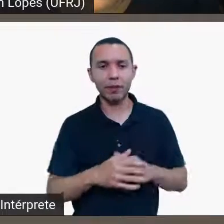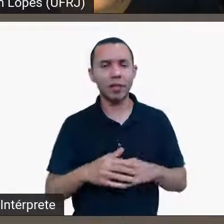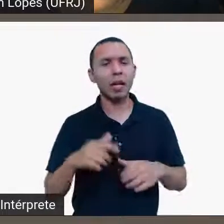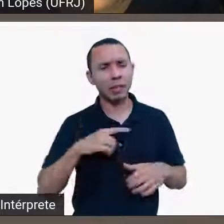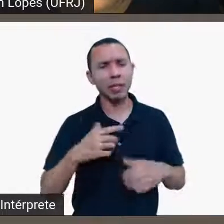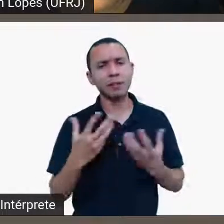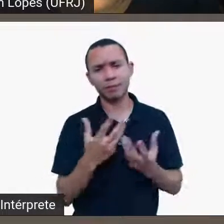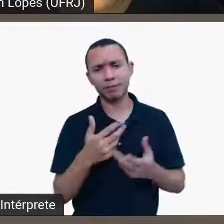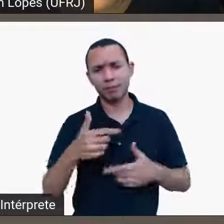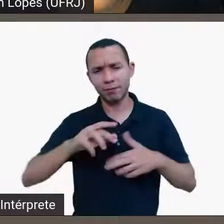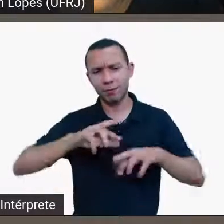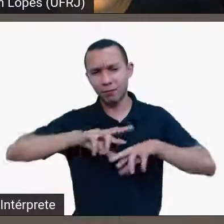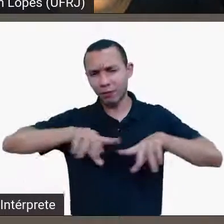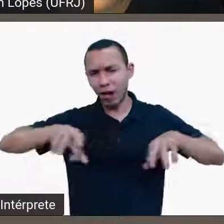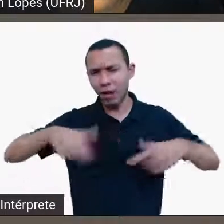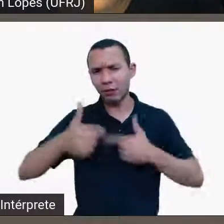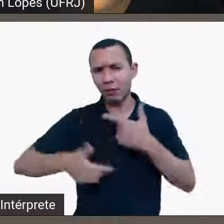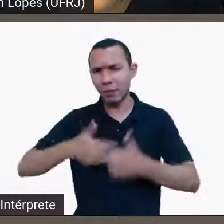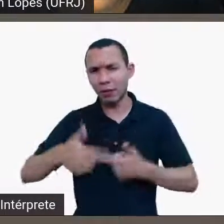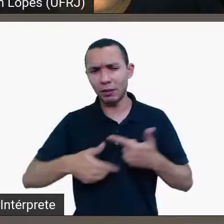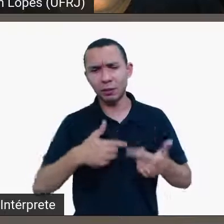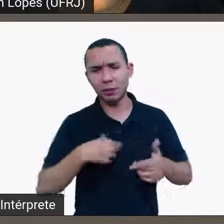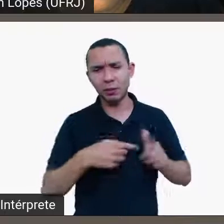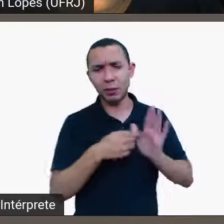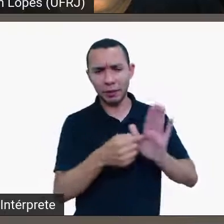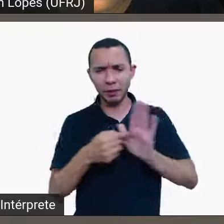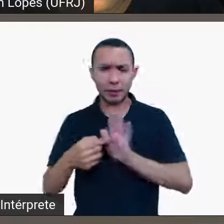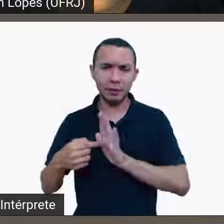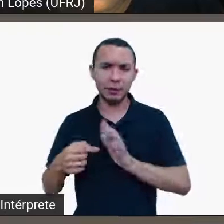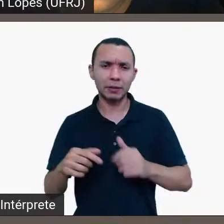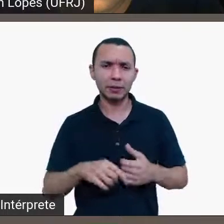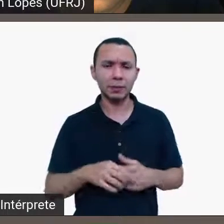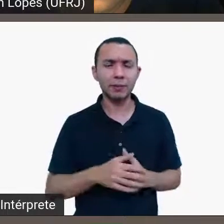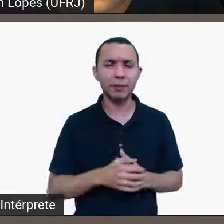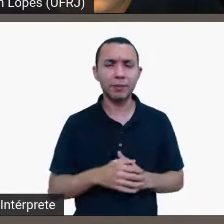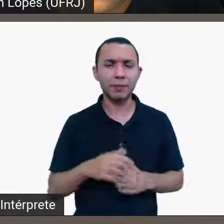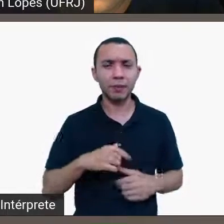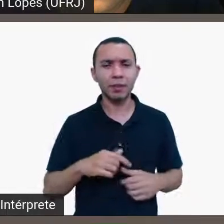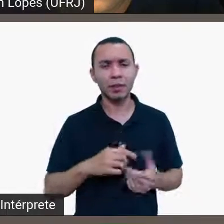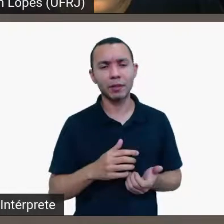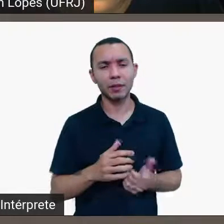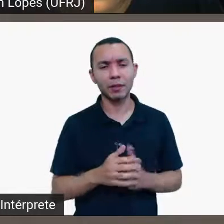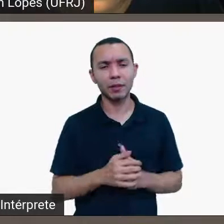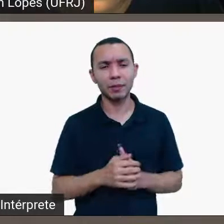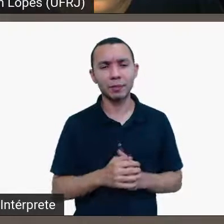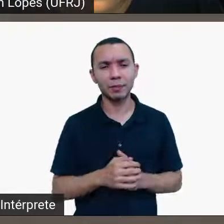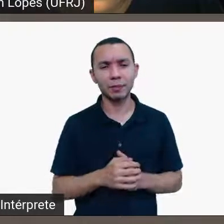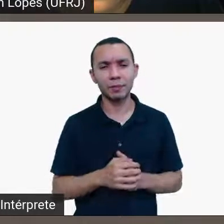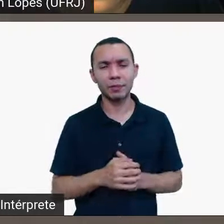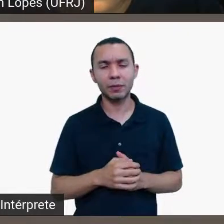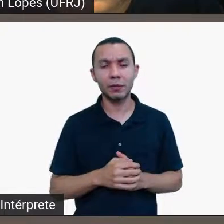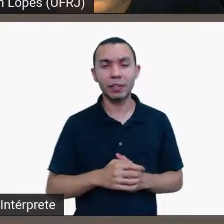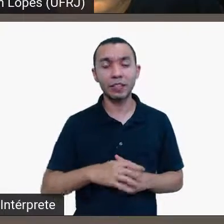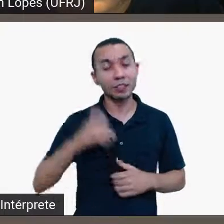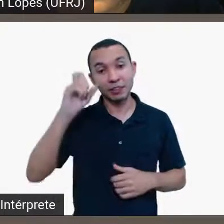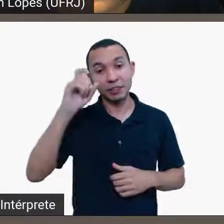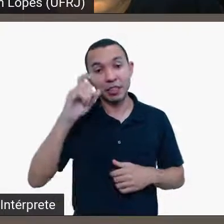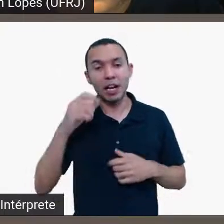que você perceba um descompasso. Mas, de uma maneira geral, são raros os momentos